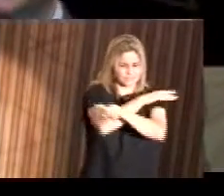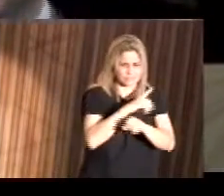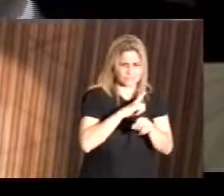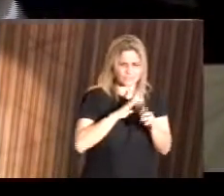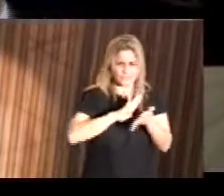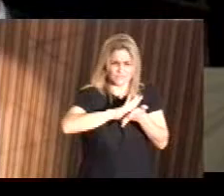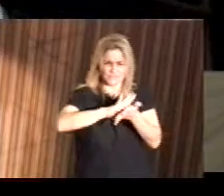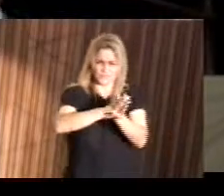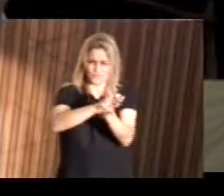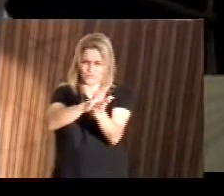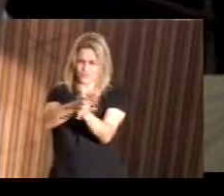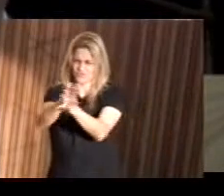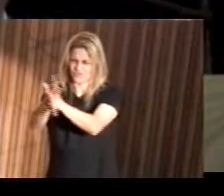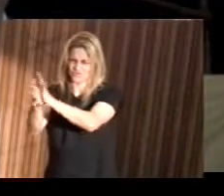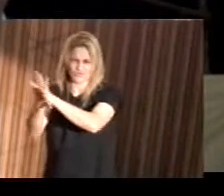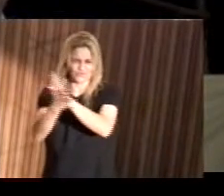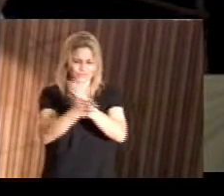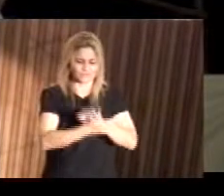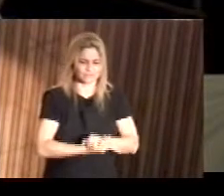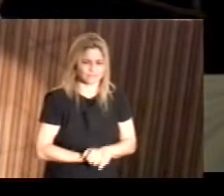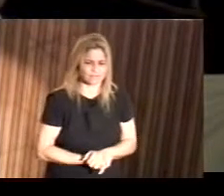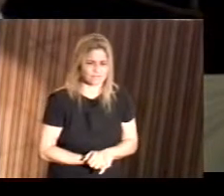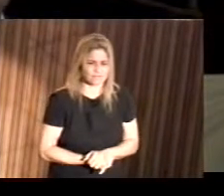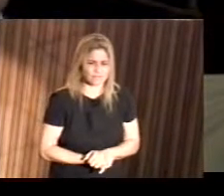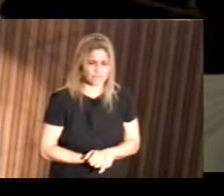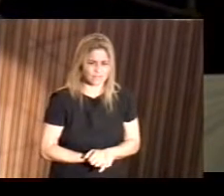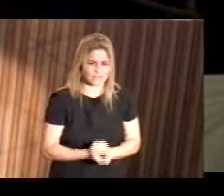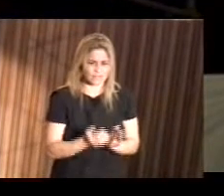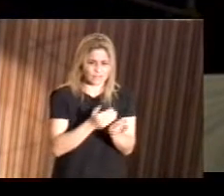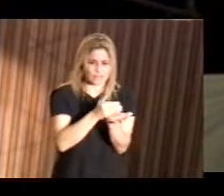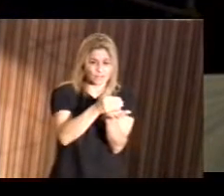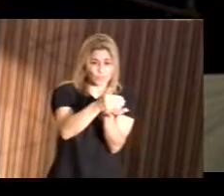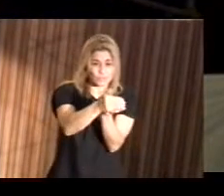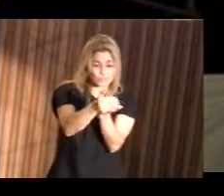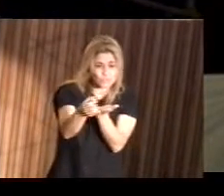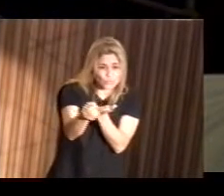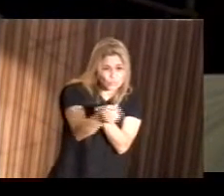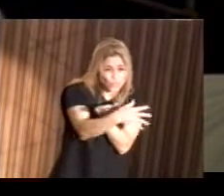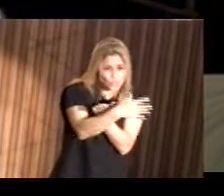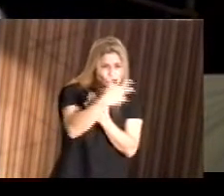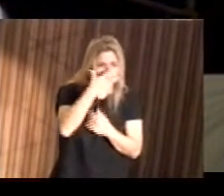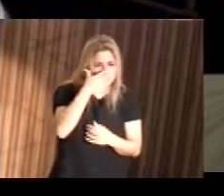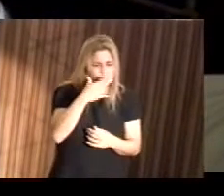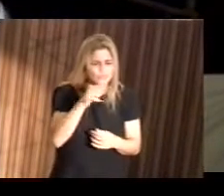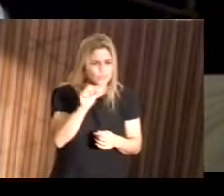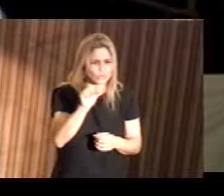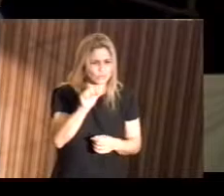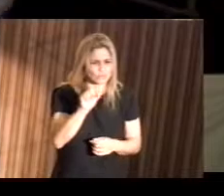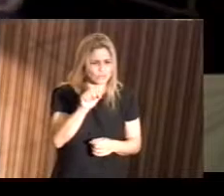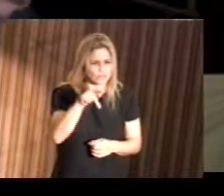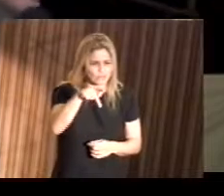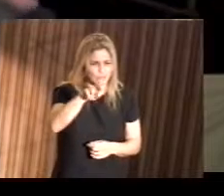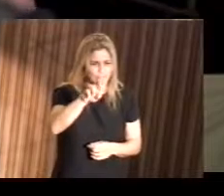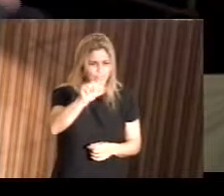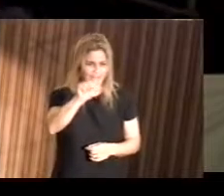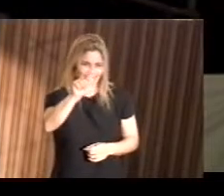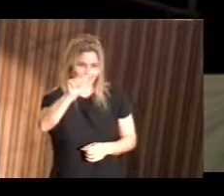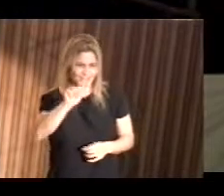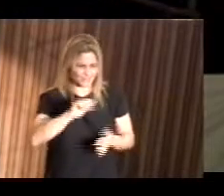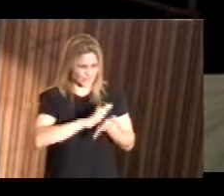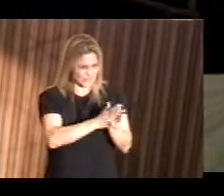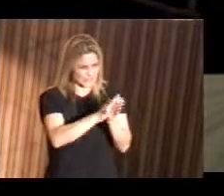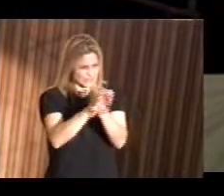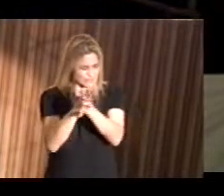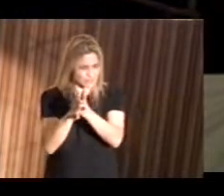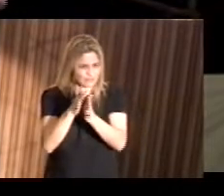E se aproximava agora um novo período em que a praga poderia vir, e eles tinham medo